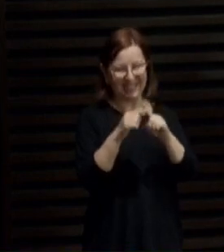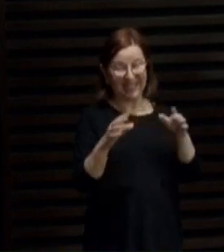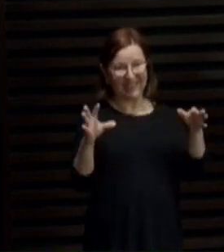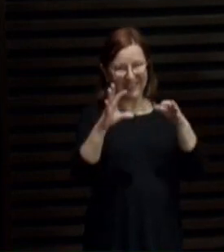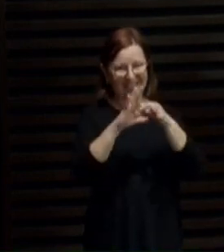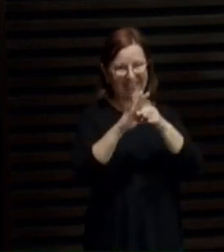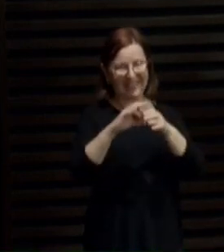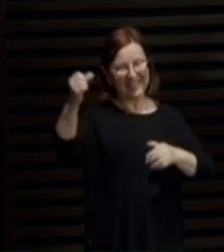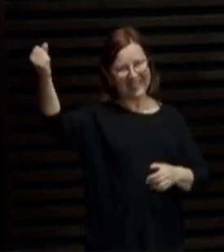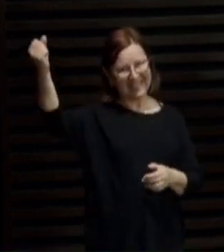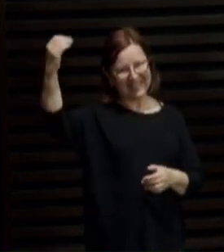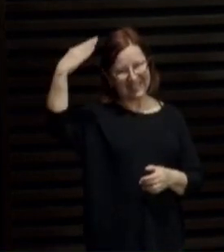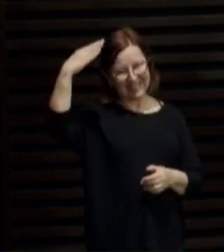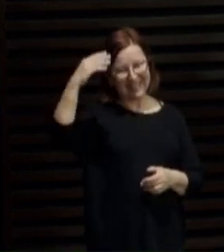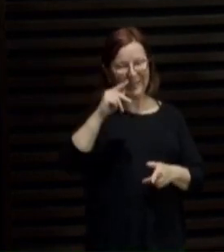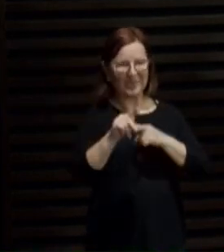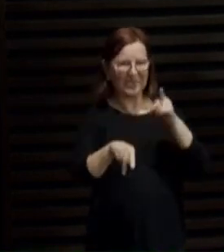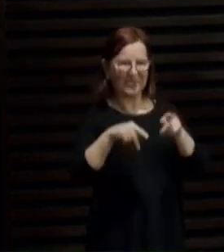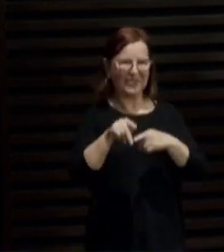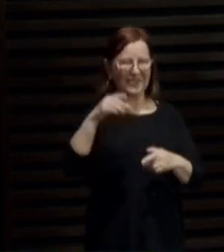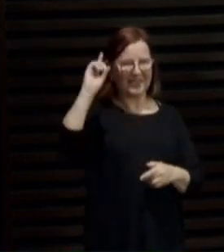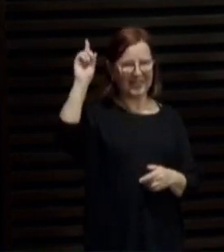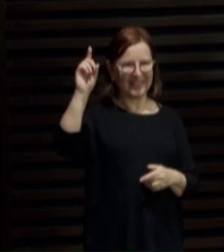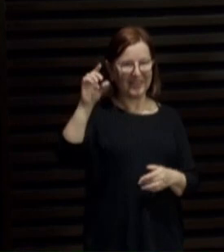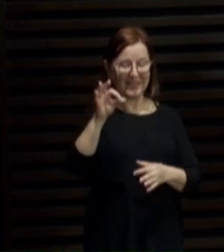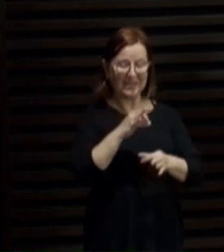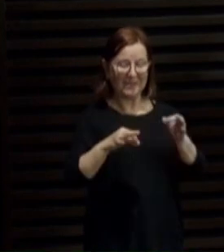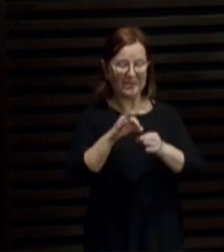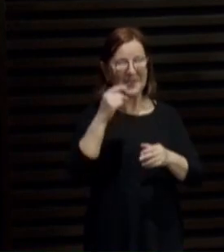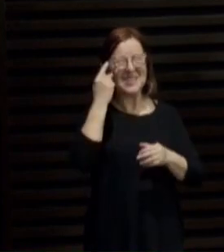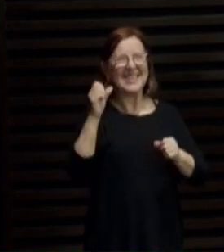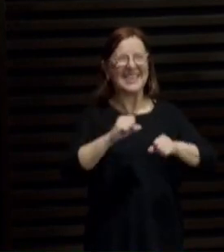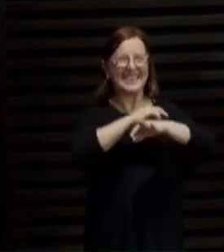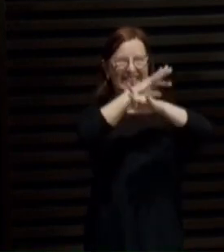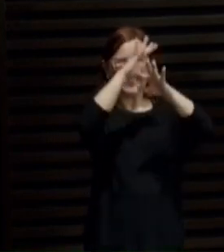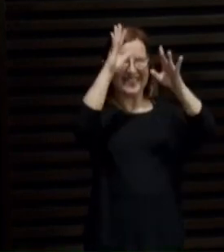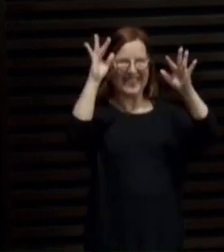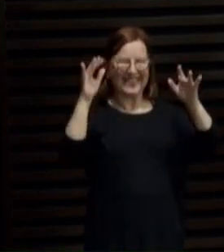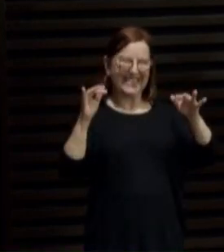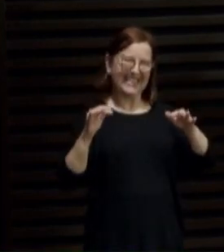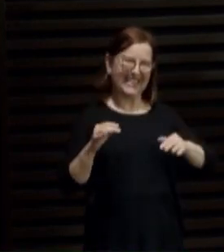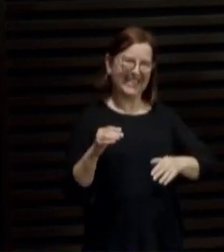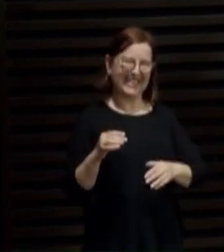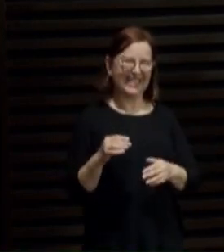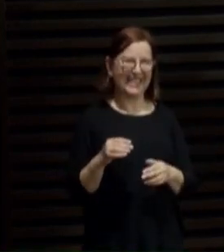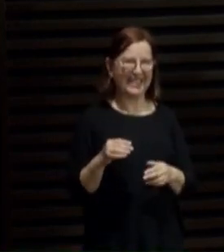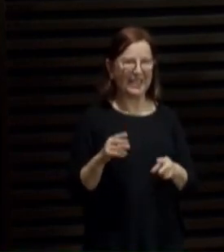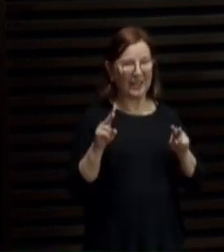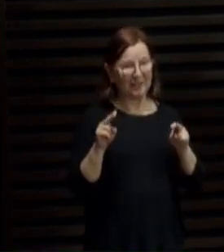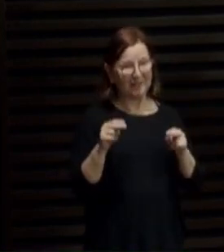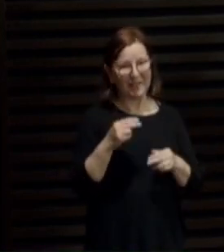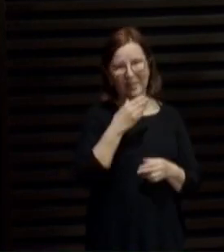Unidos na graça, o povo de Deus prepara-se para a glória, afirmou Malcolm Watts.